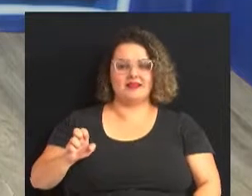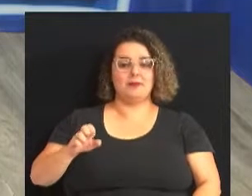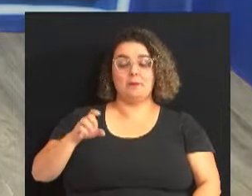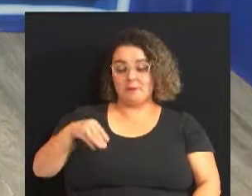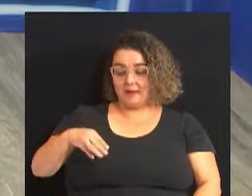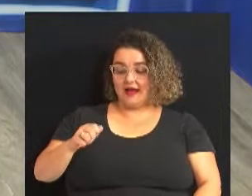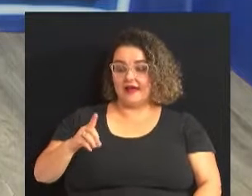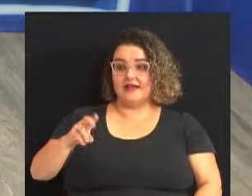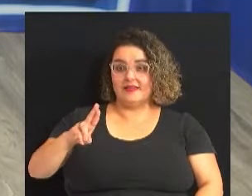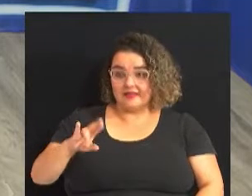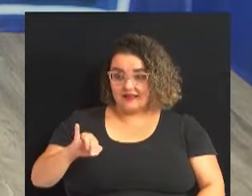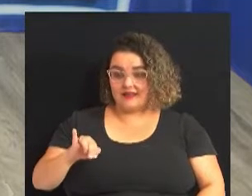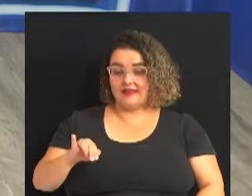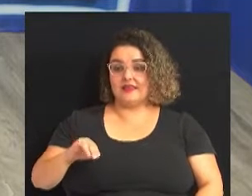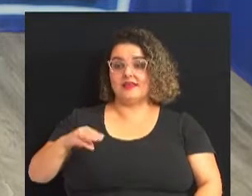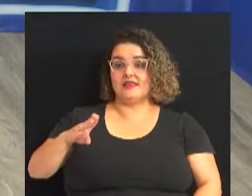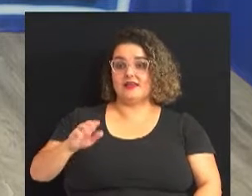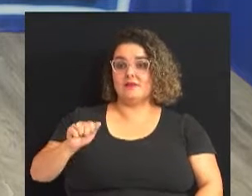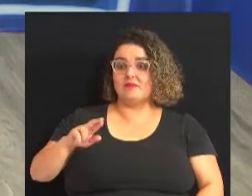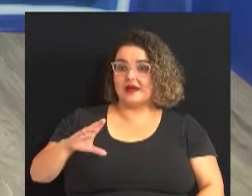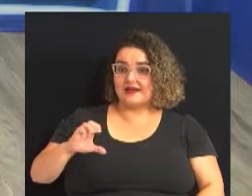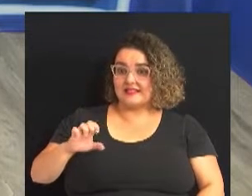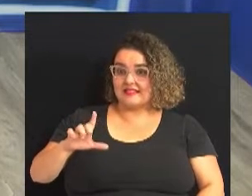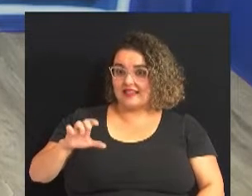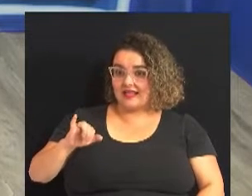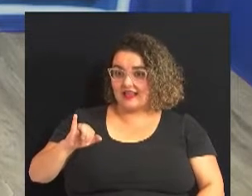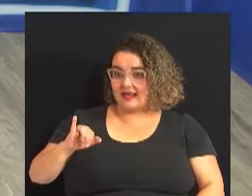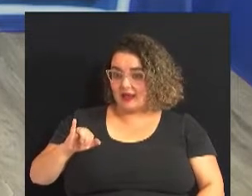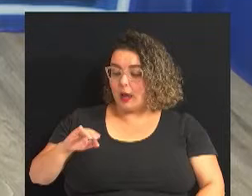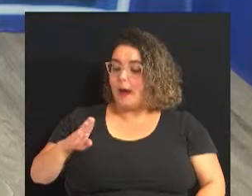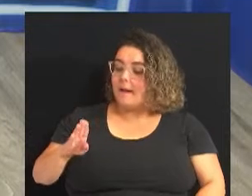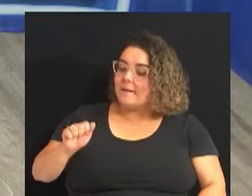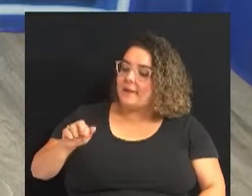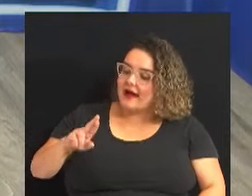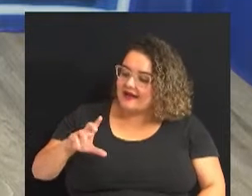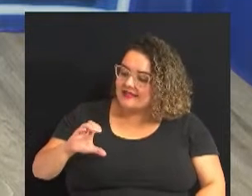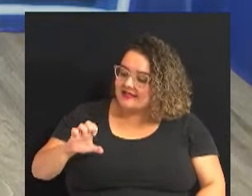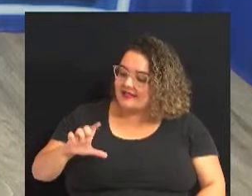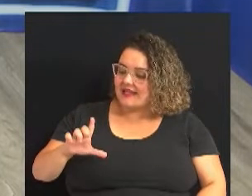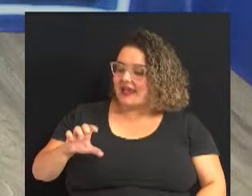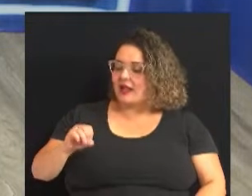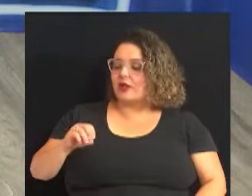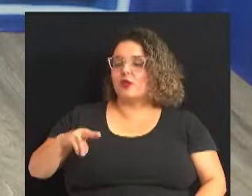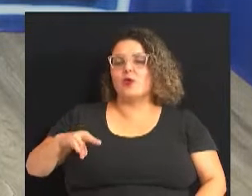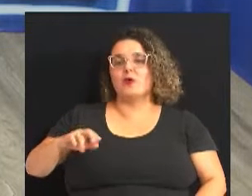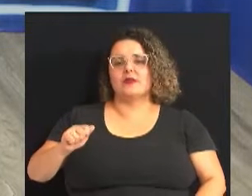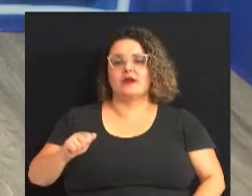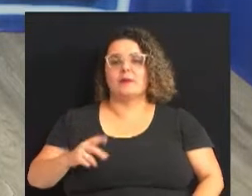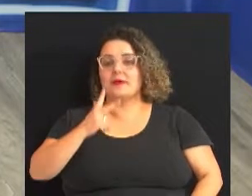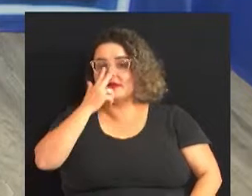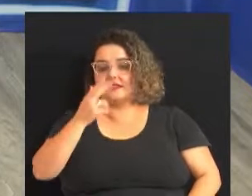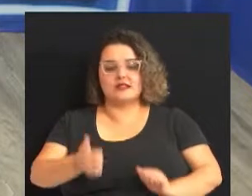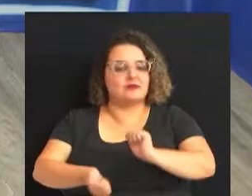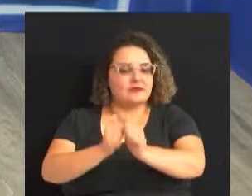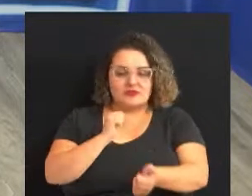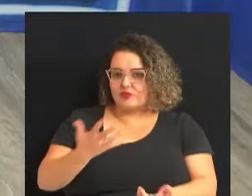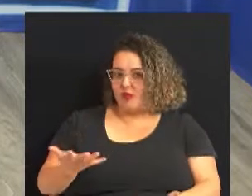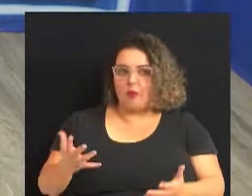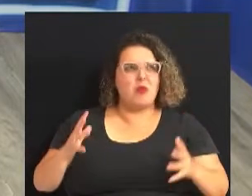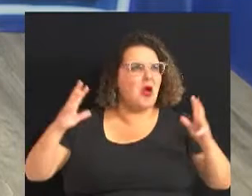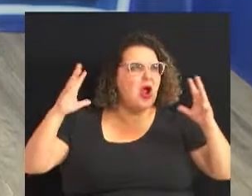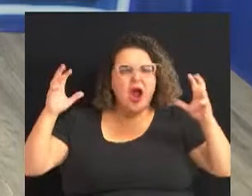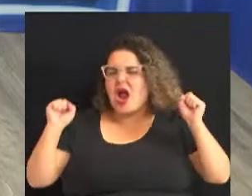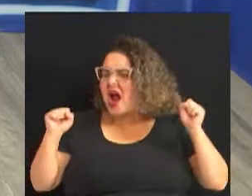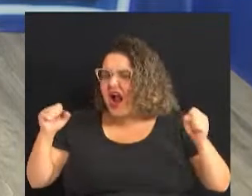futebol. Mesmo o Bugarelli é fantástico, né? Um basquetebol também de elite com grandes equipes, o